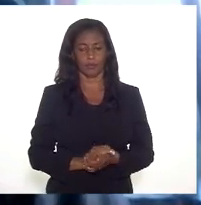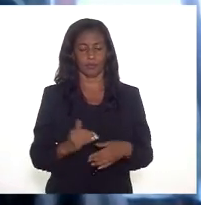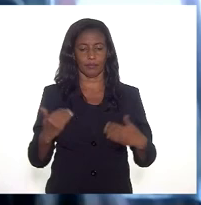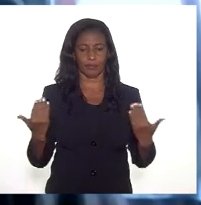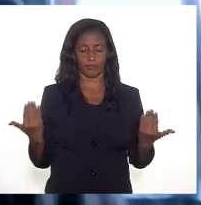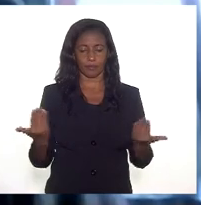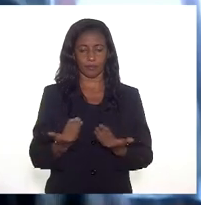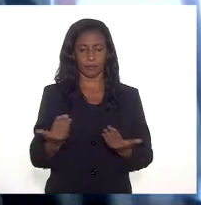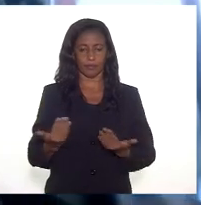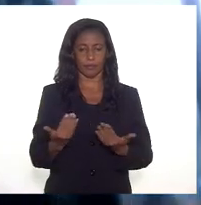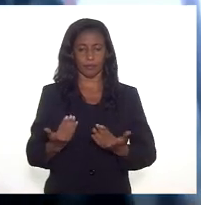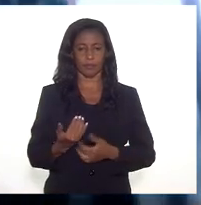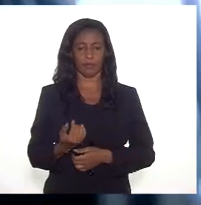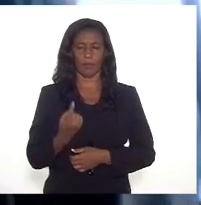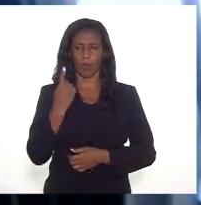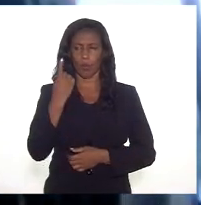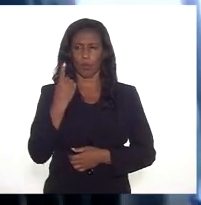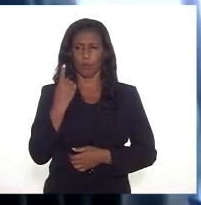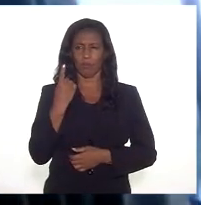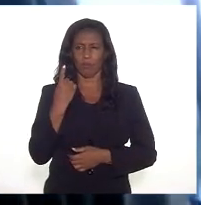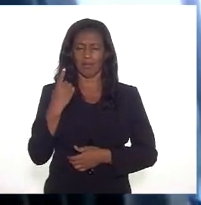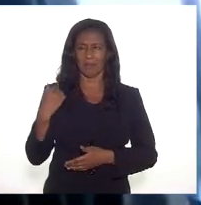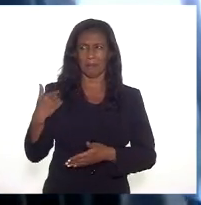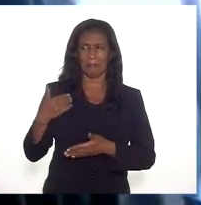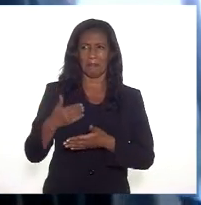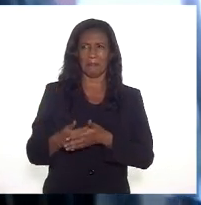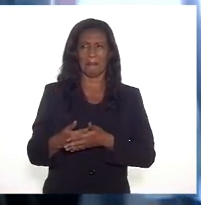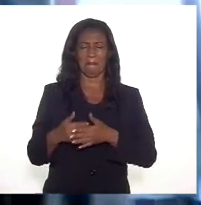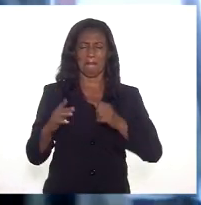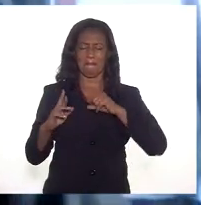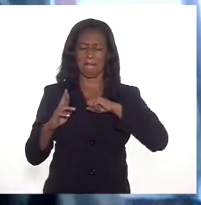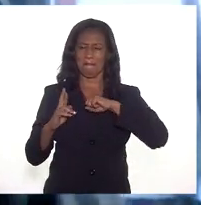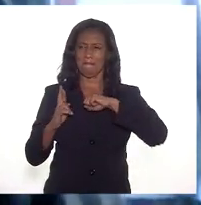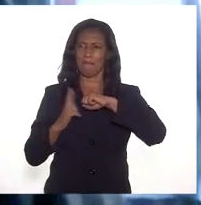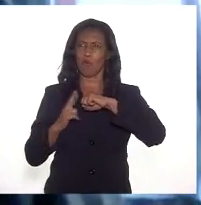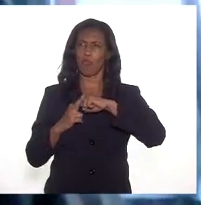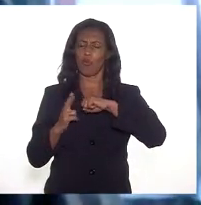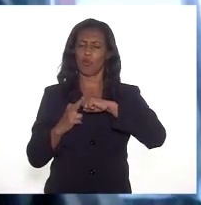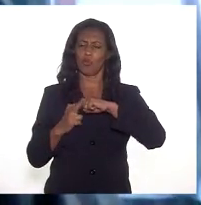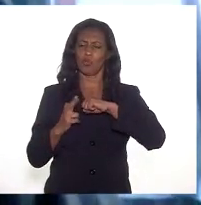Agora, uma das mais recentes foi de Belfor Roxo.